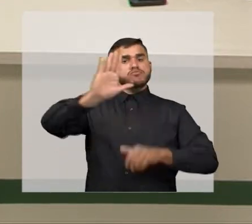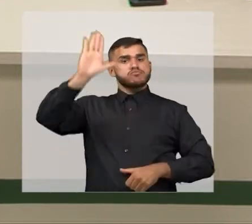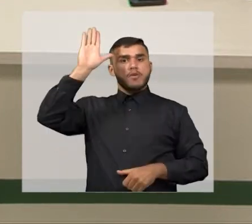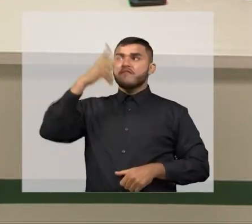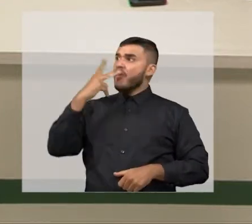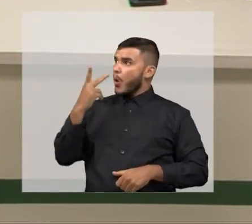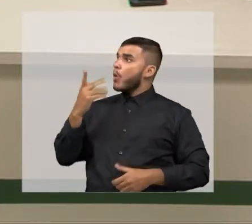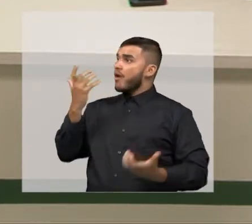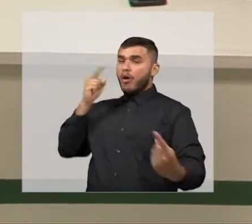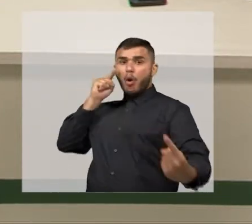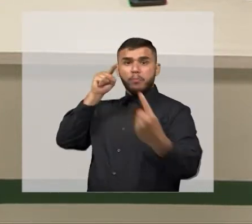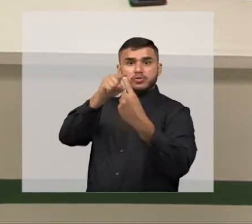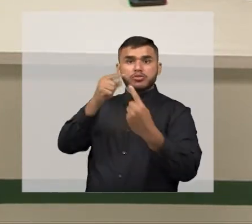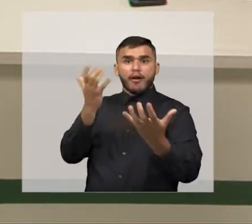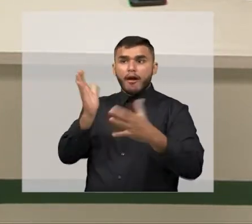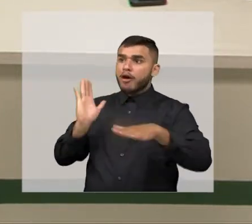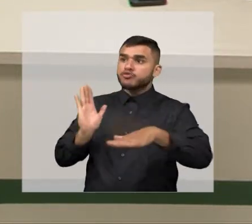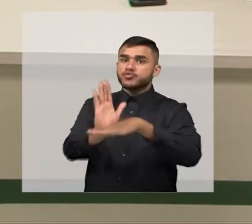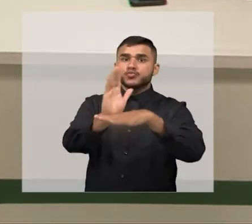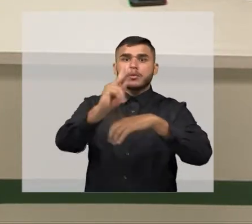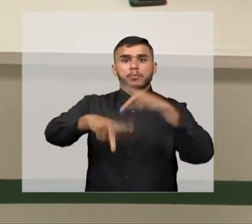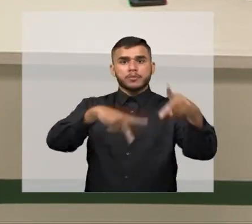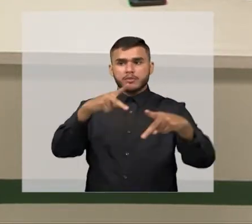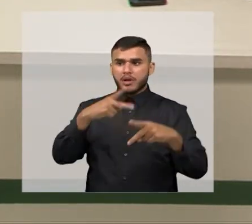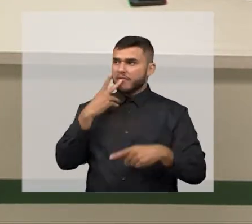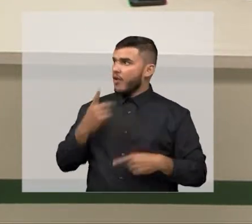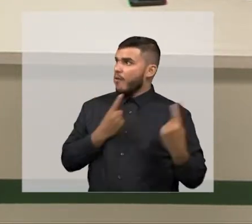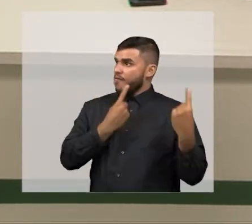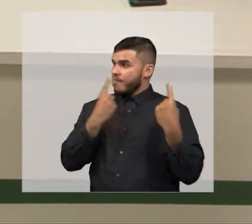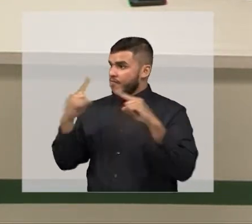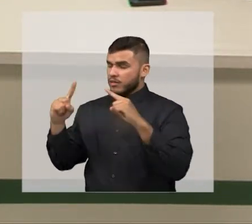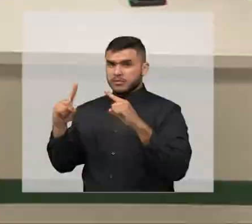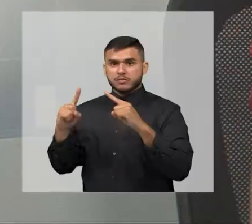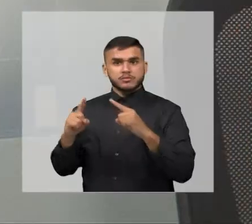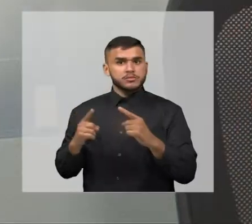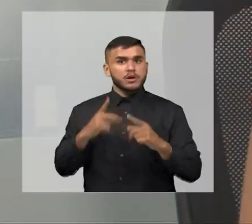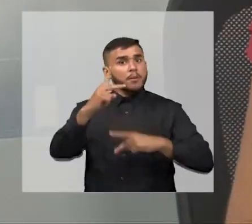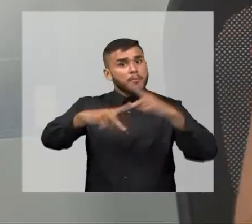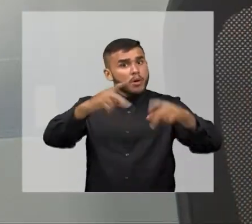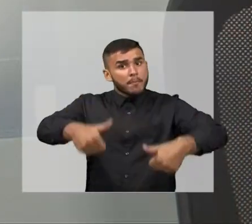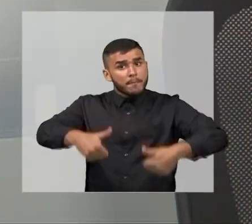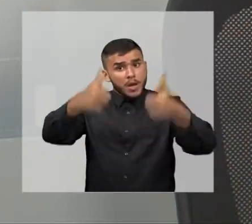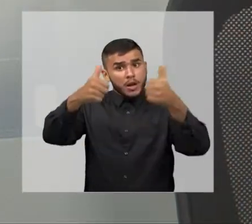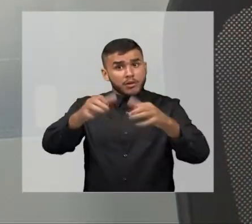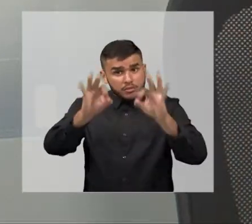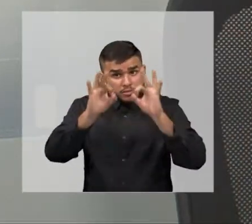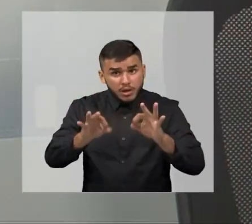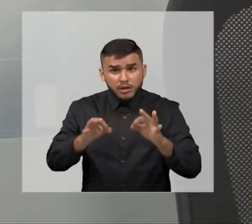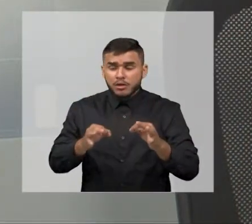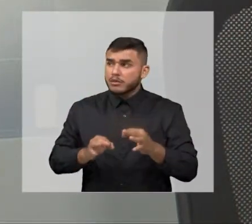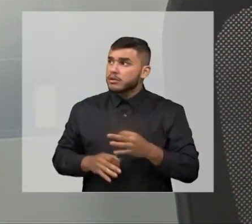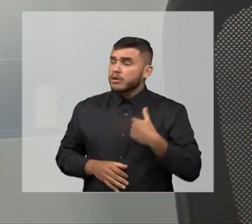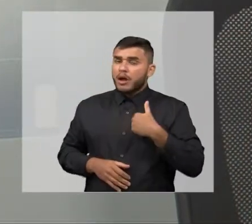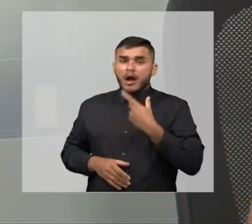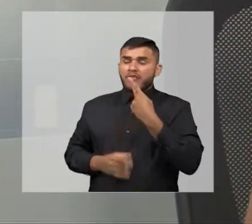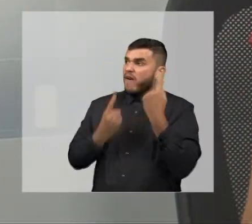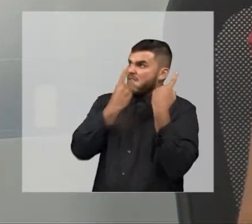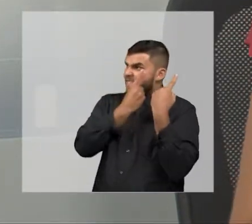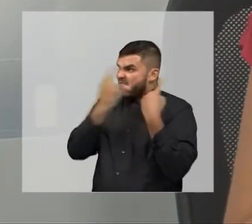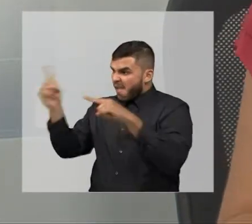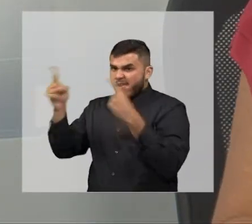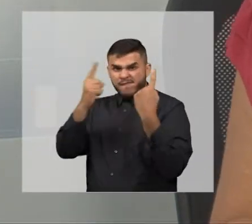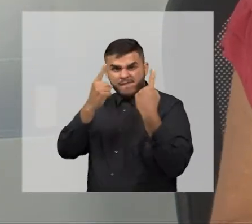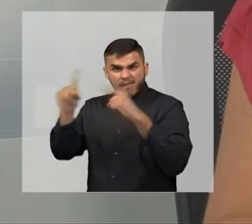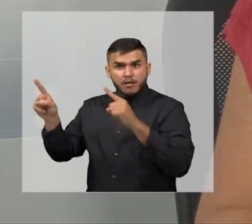seja boa, a gente tem que apoiar. Não vamos votar contra só porque veio do Bolsonaro. Não é para o nosso povo, não é para melhorar a vida das pessoas. Então ninguém pode